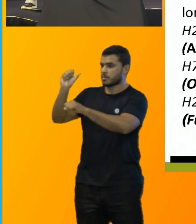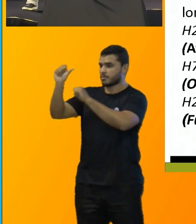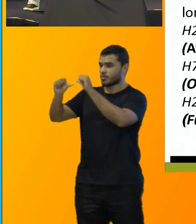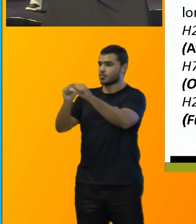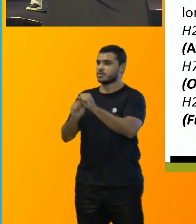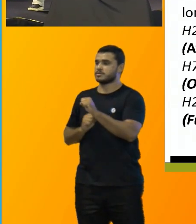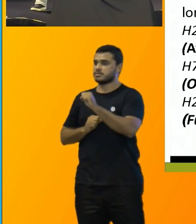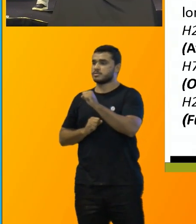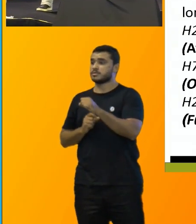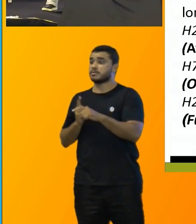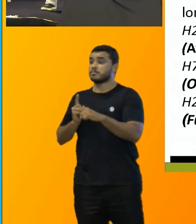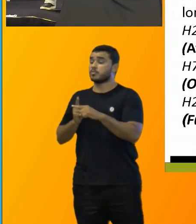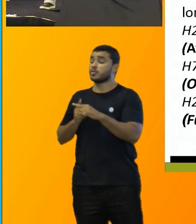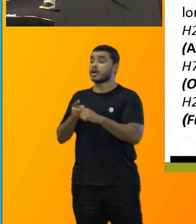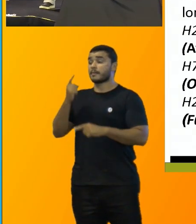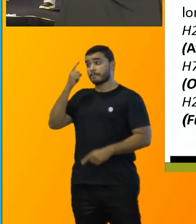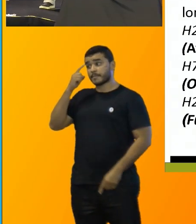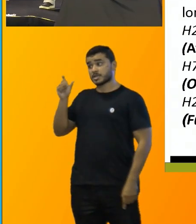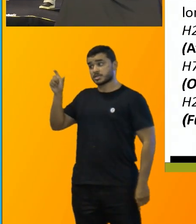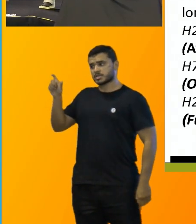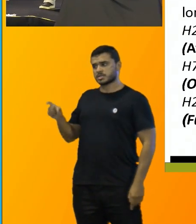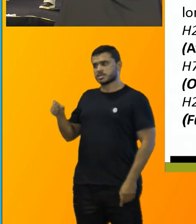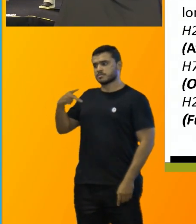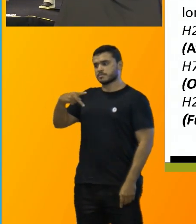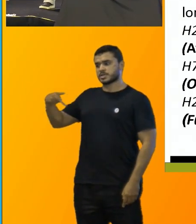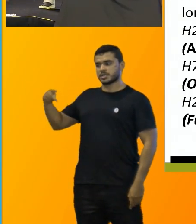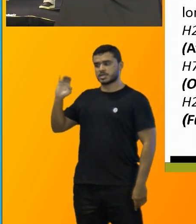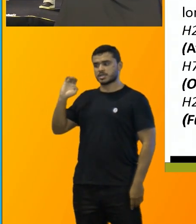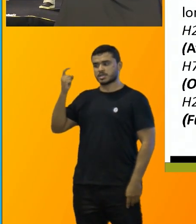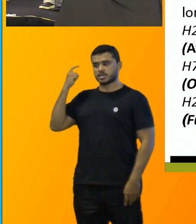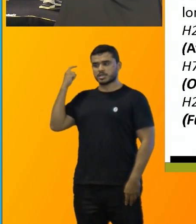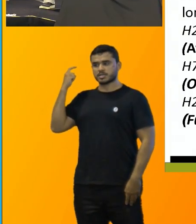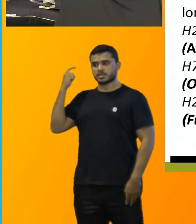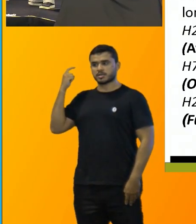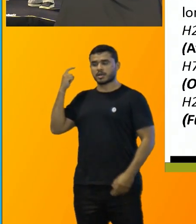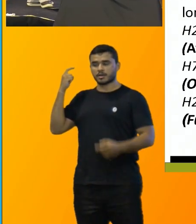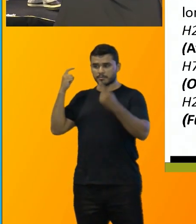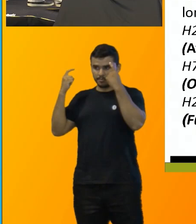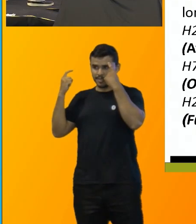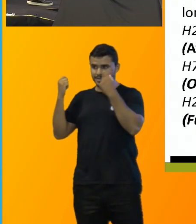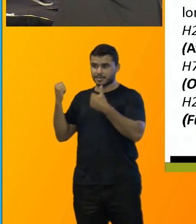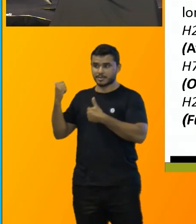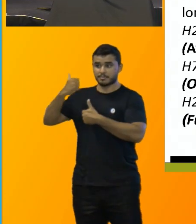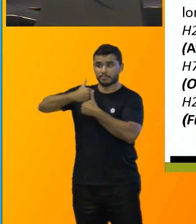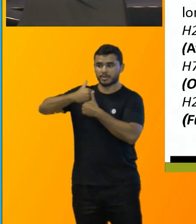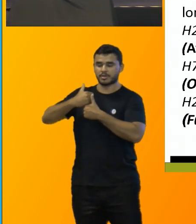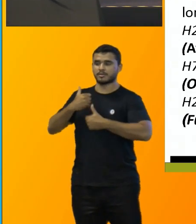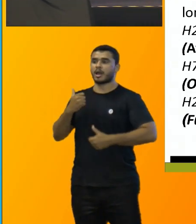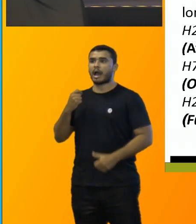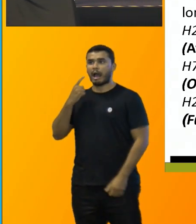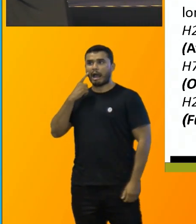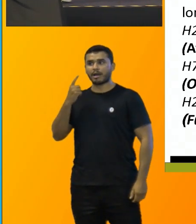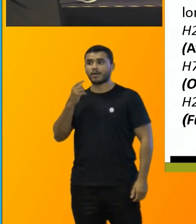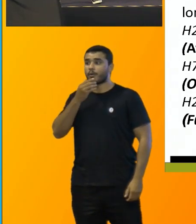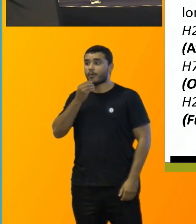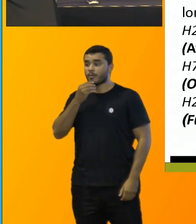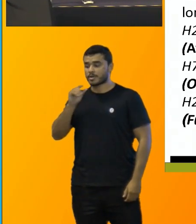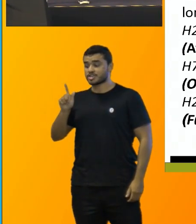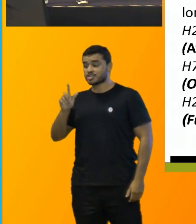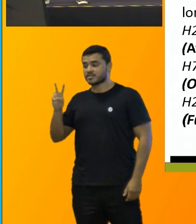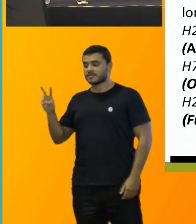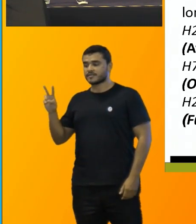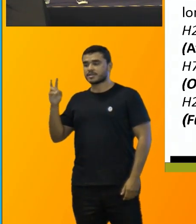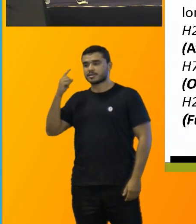como algo positivo. Vargas foi perito na construção de memória. Mas como foi que Vargas chegou